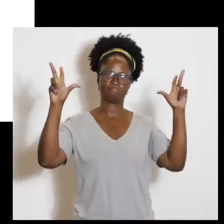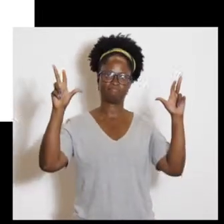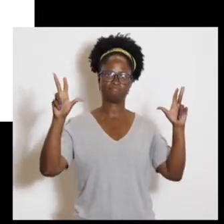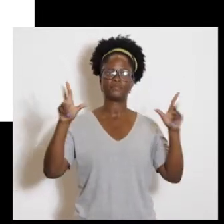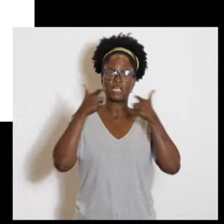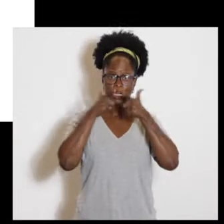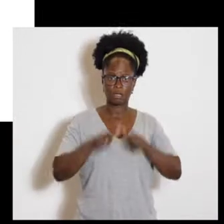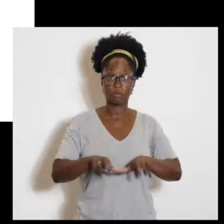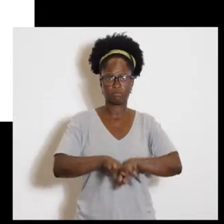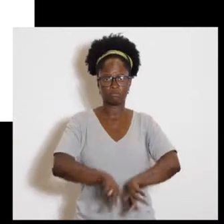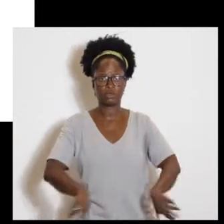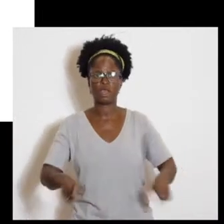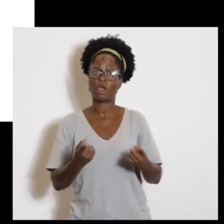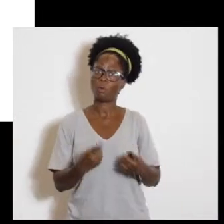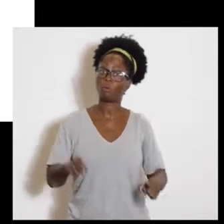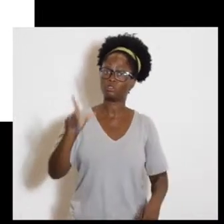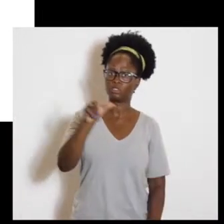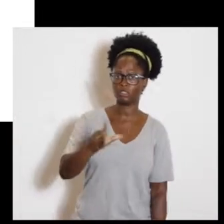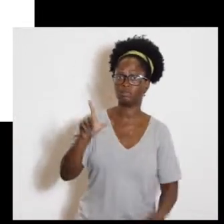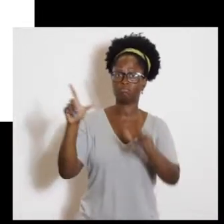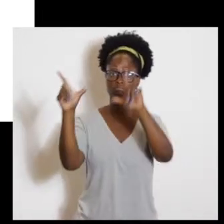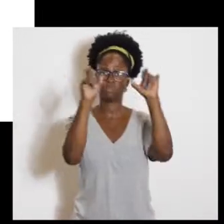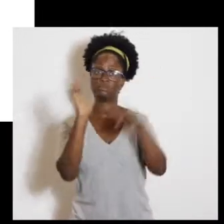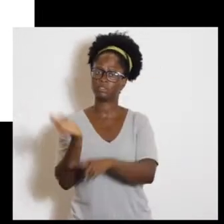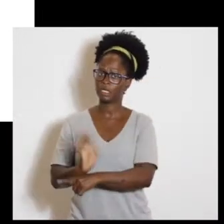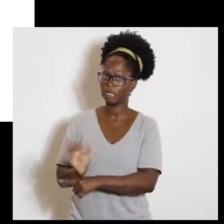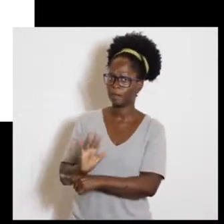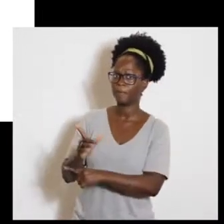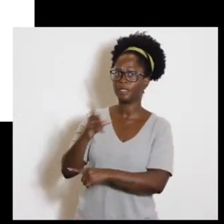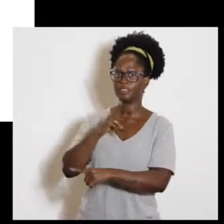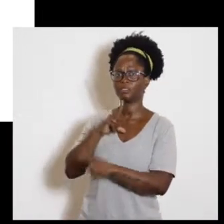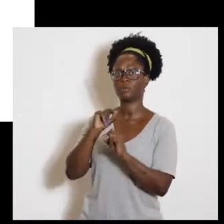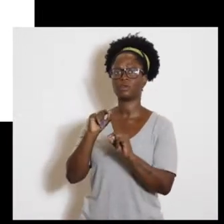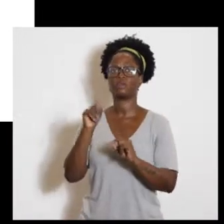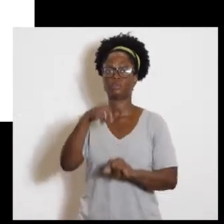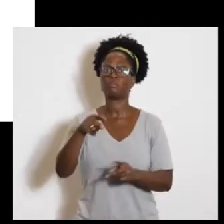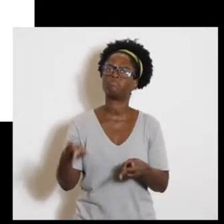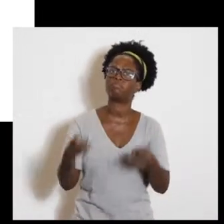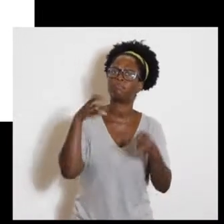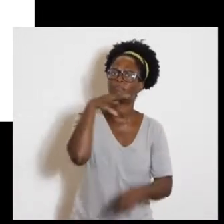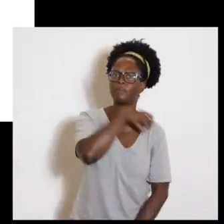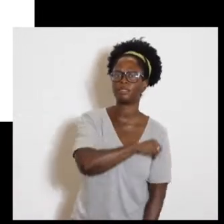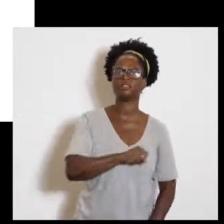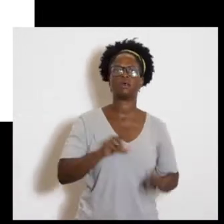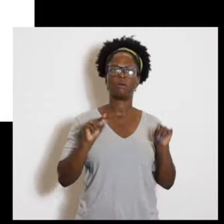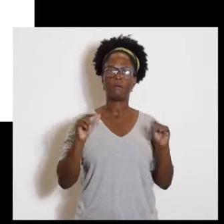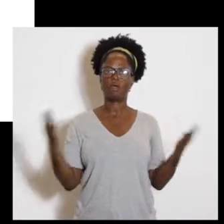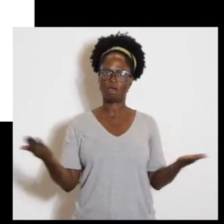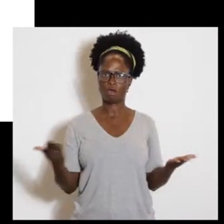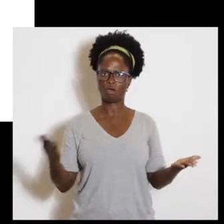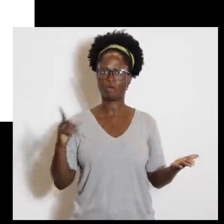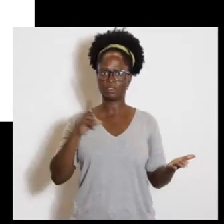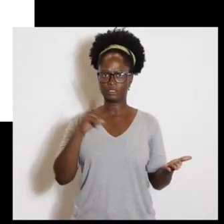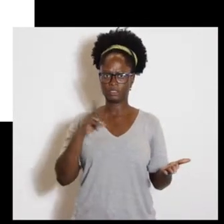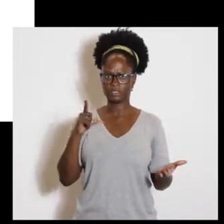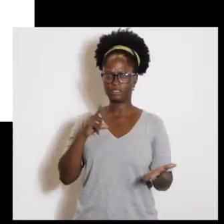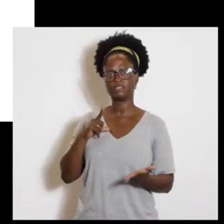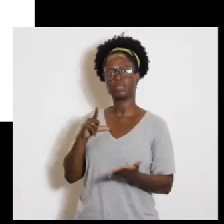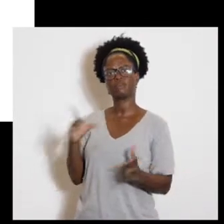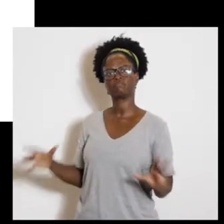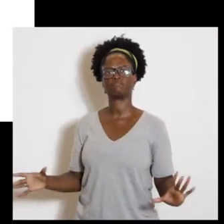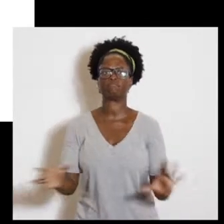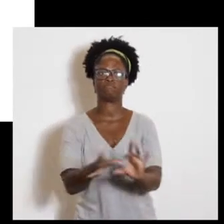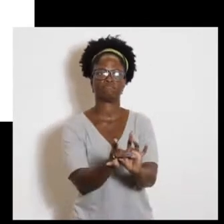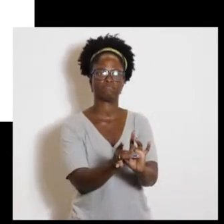linguagens da música literatura fotografia o cinema observamos que há uma espécie de consonância